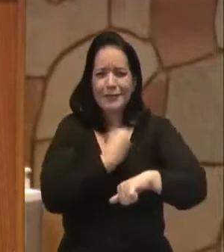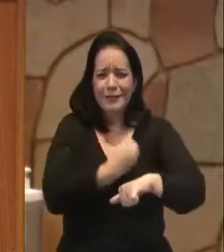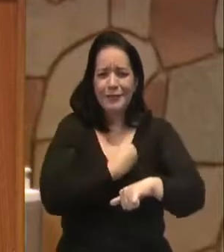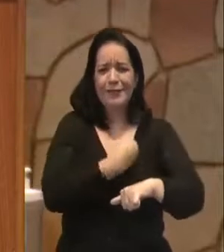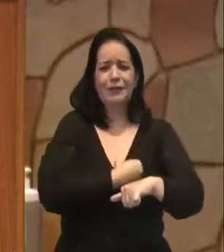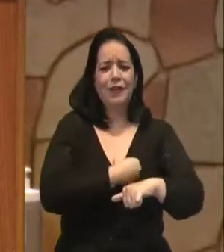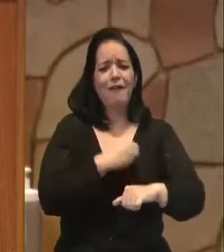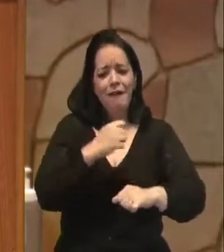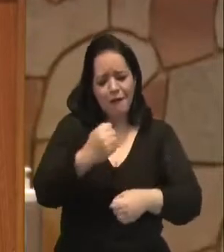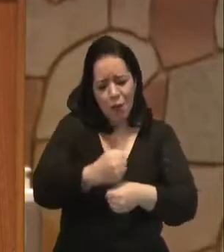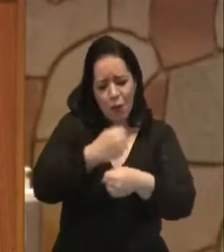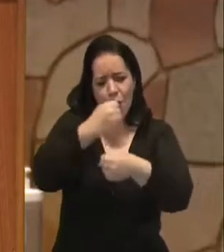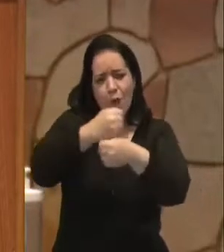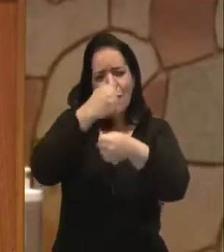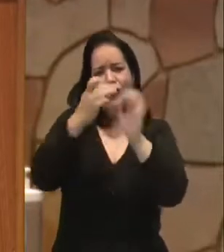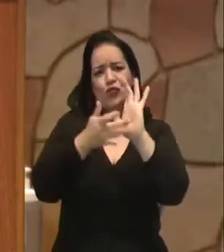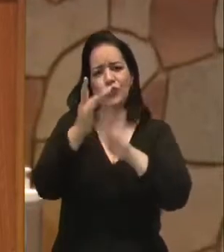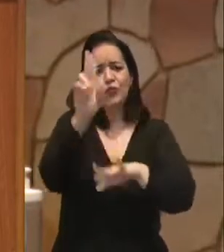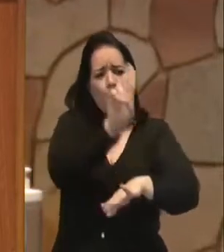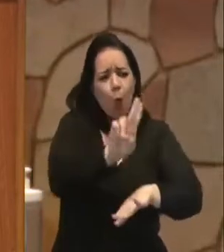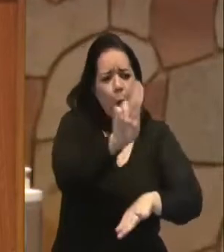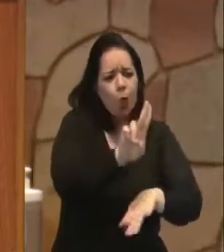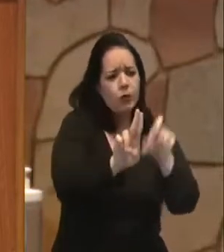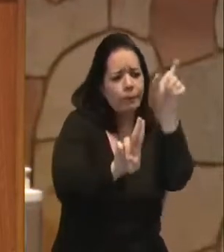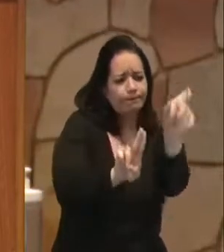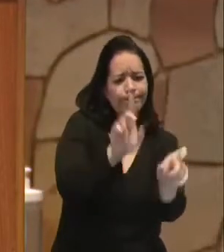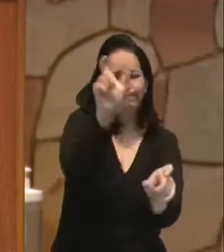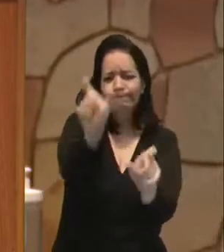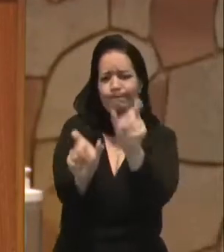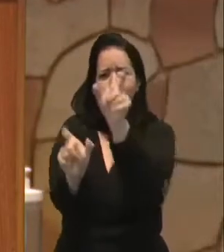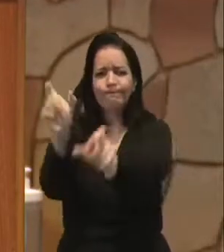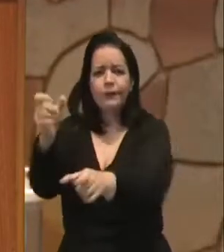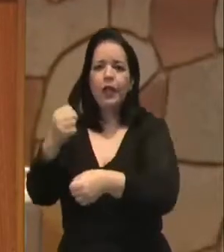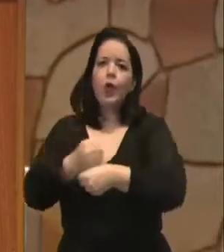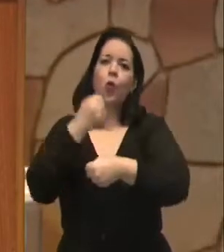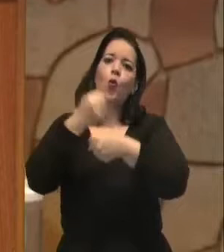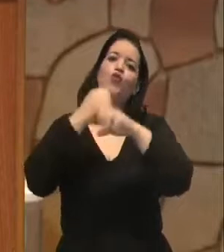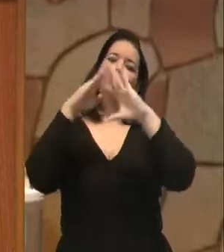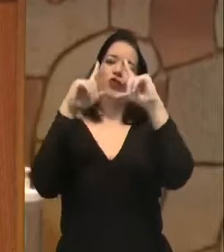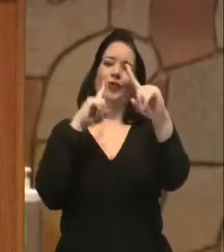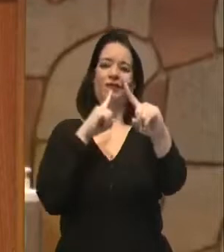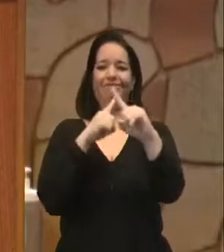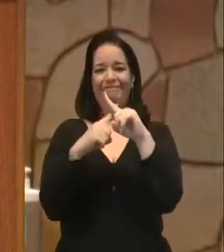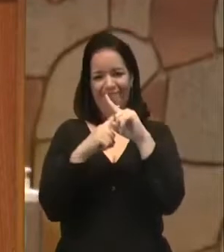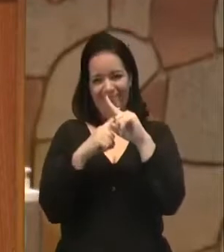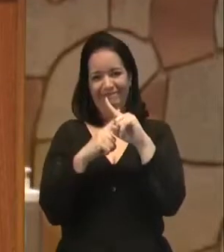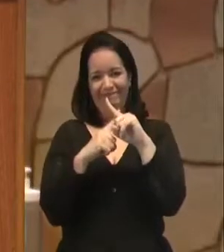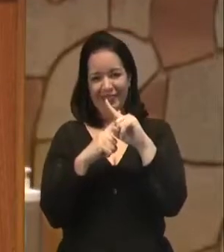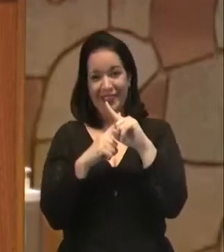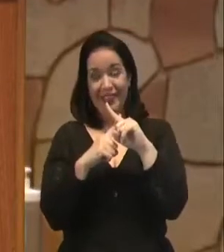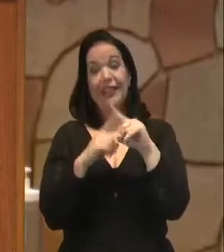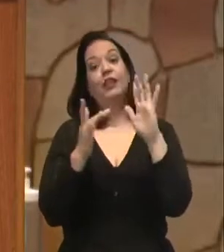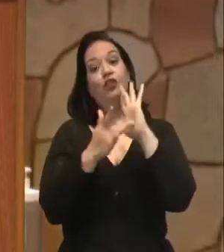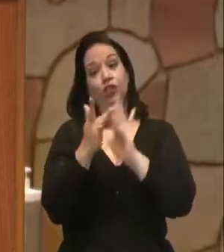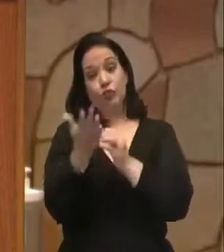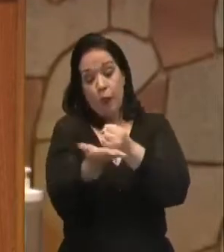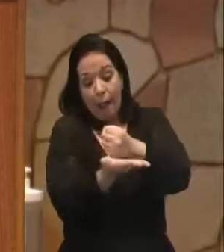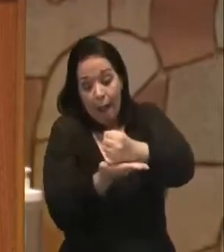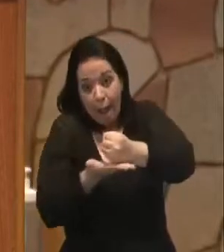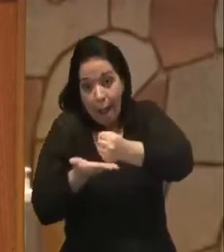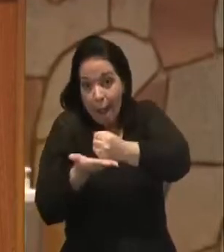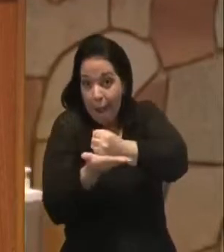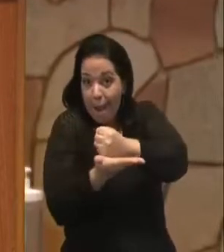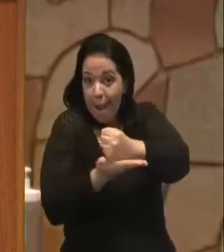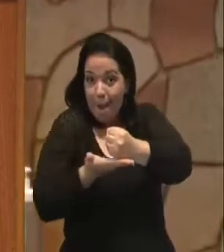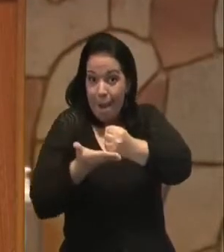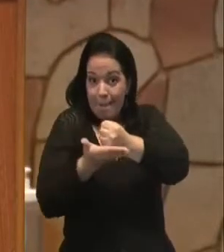fundamentados em Jesus, que é a pedra angular. Deus fez de Jesus o